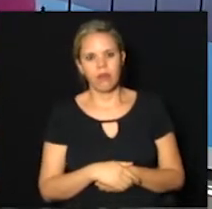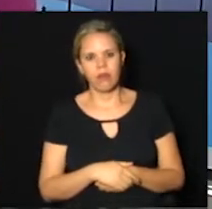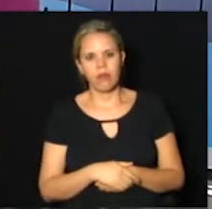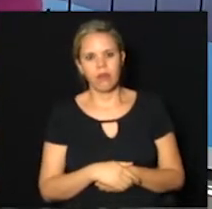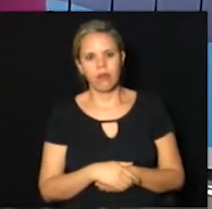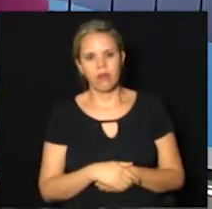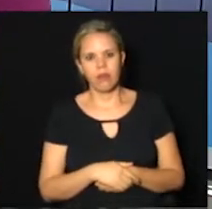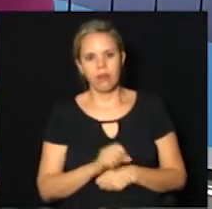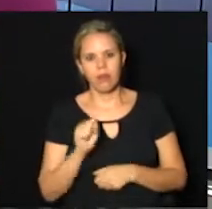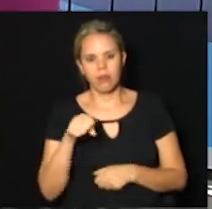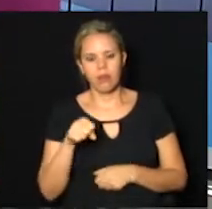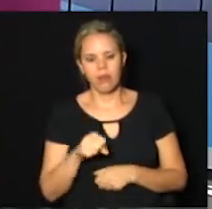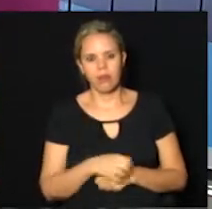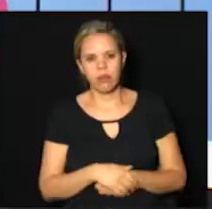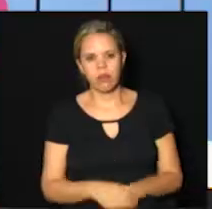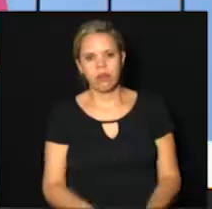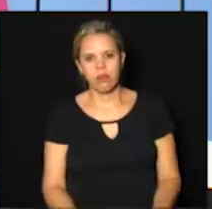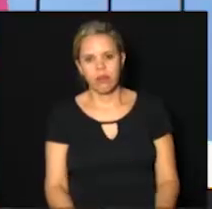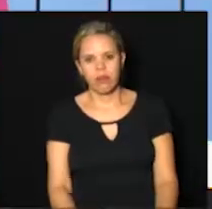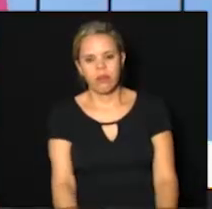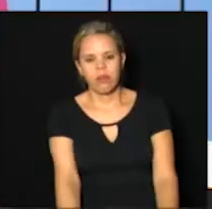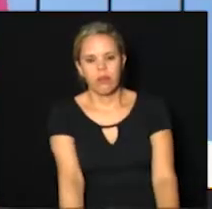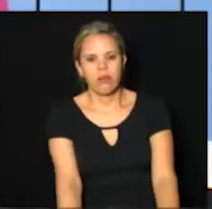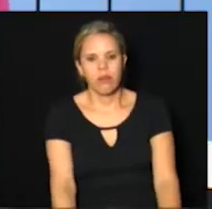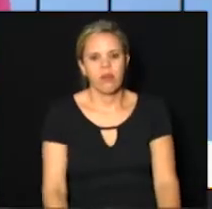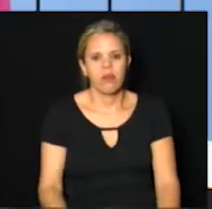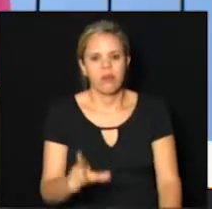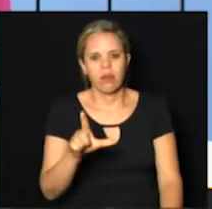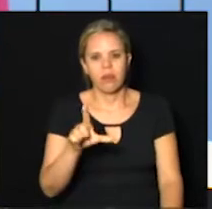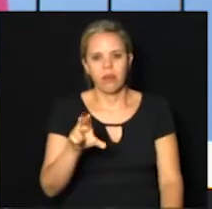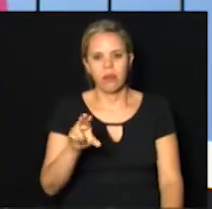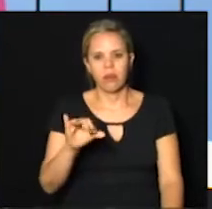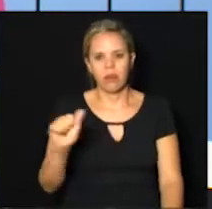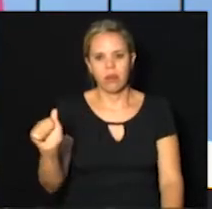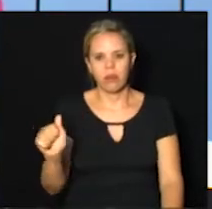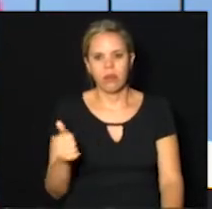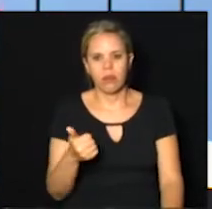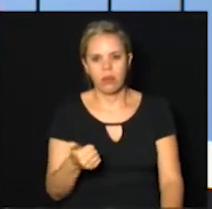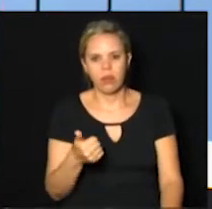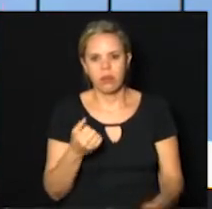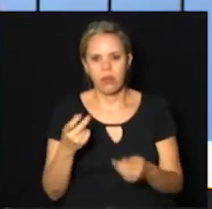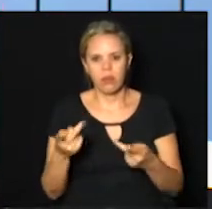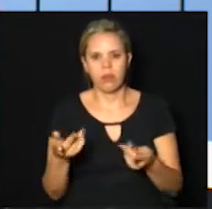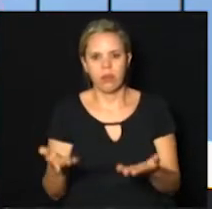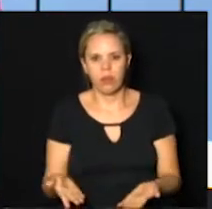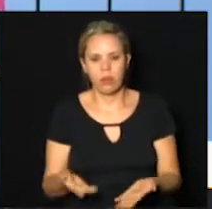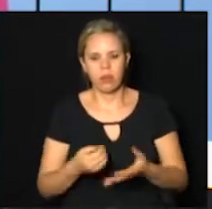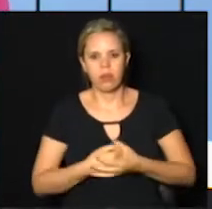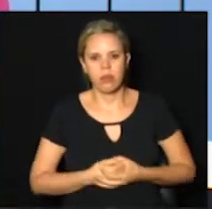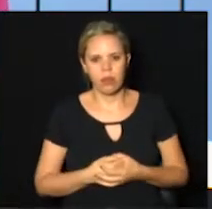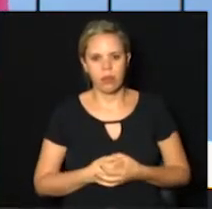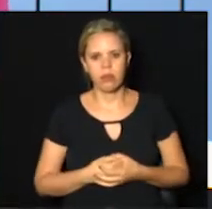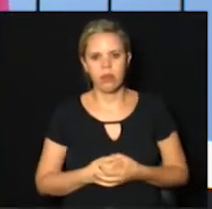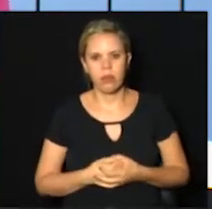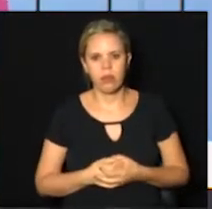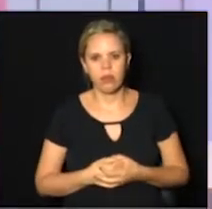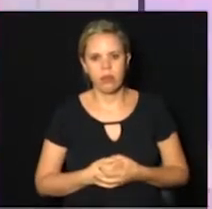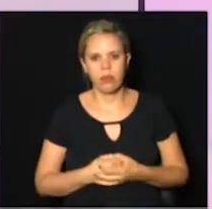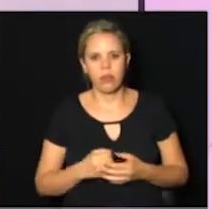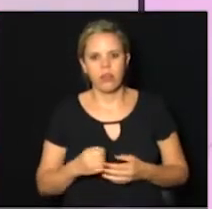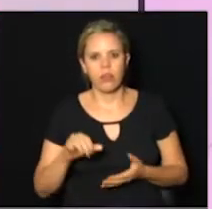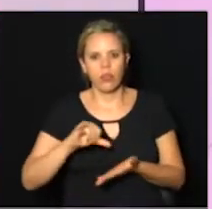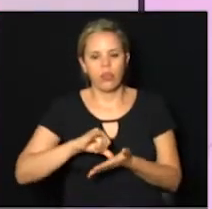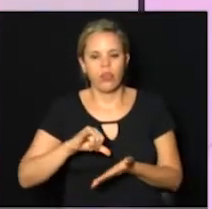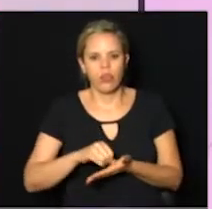Sim, opa! Vamos lá, então. Oi, Lúcia, tudo bem? Bem-vinda aqui com a gente. A Lúcia, lá do centro, ela quer